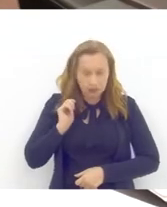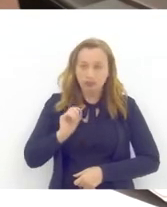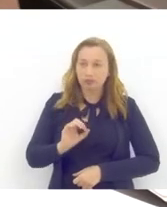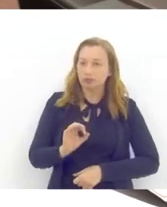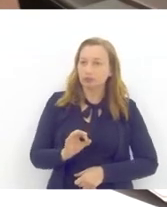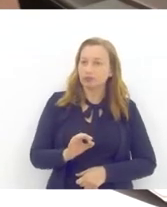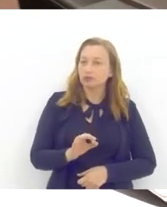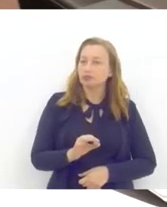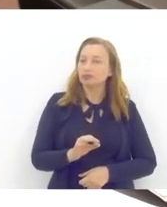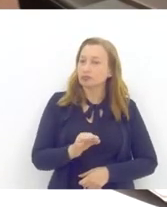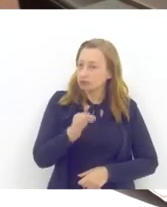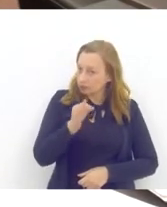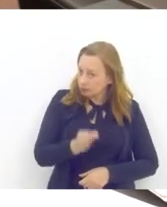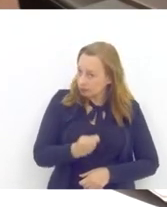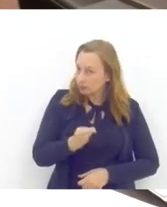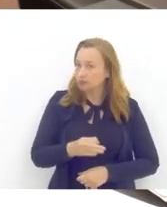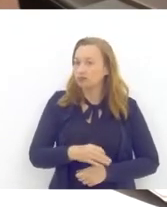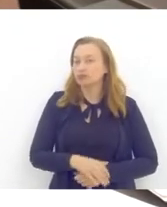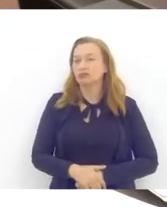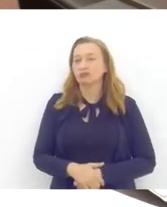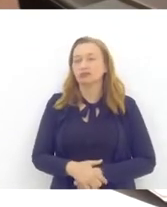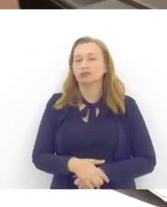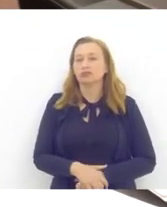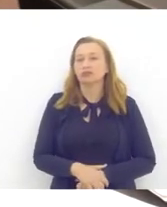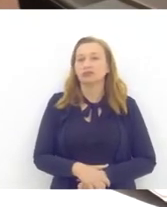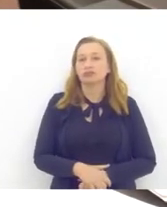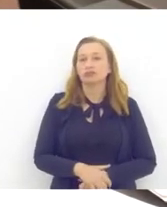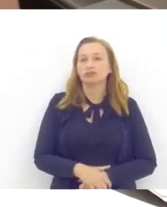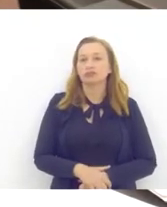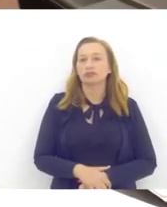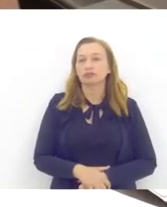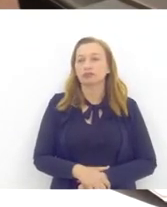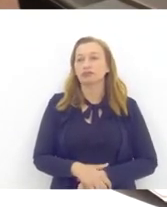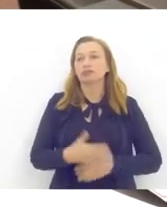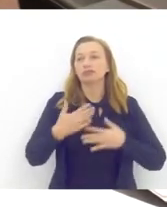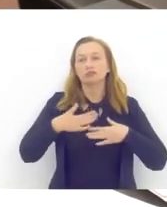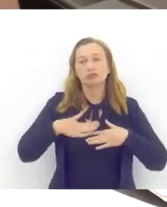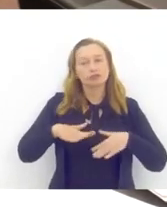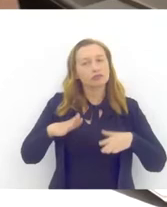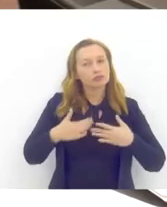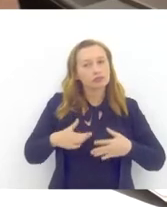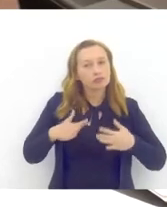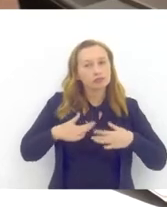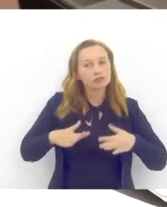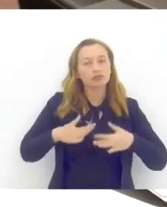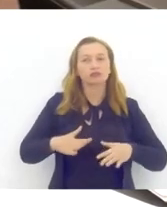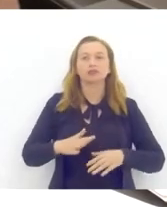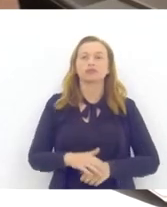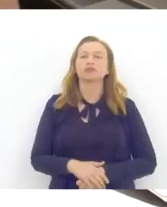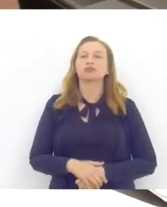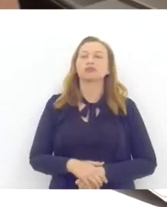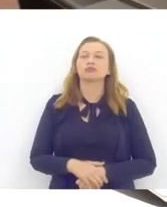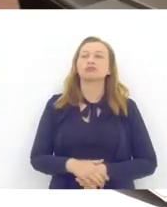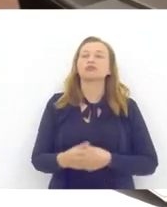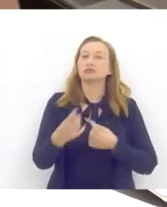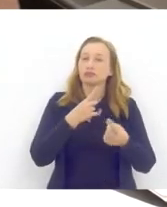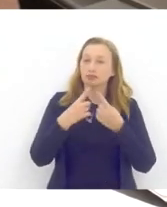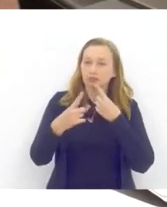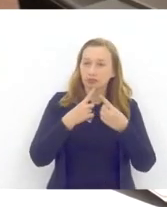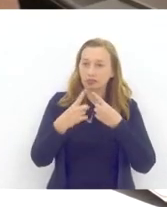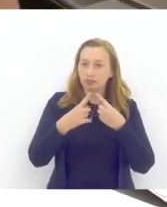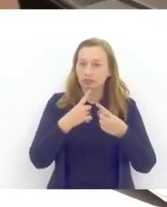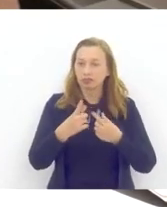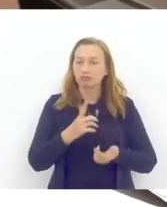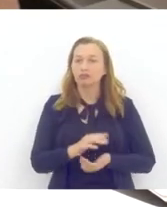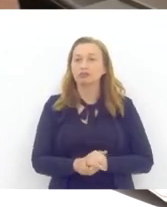coerente, a gente tem que ser, tem que fazer as coisas com tranquilidade, com simulação, com bastante diálogo, porque é algo